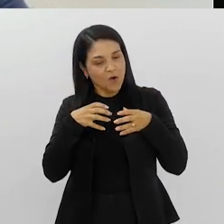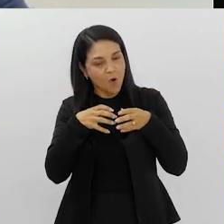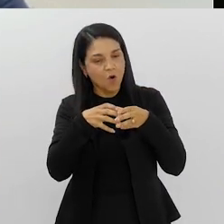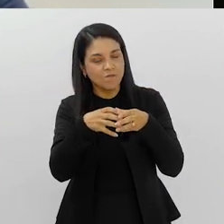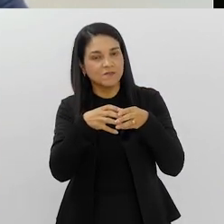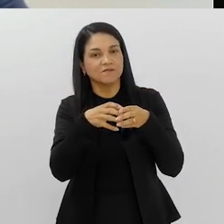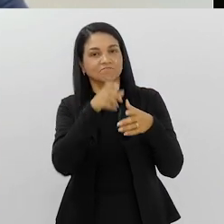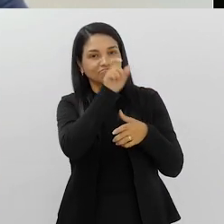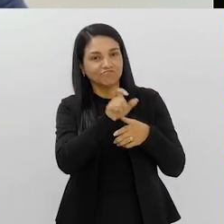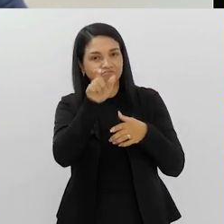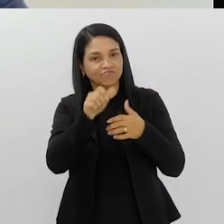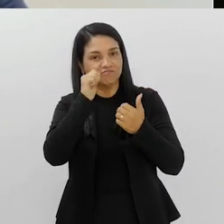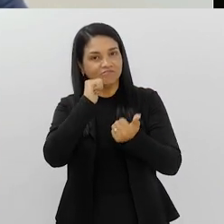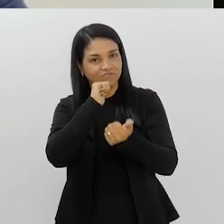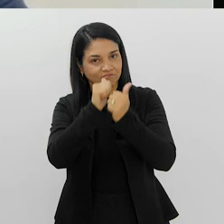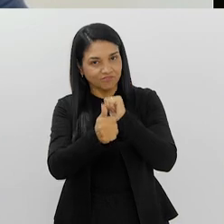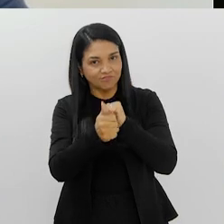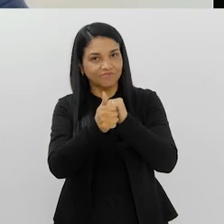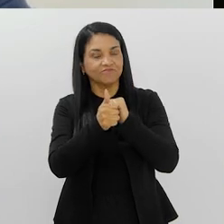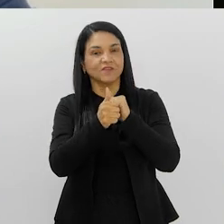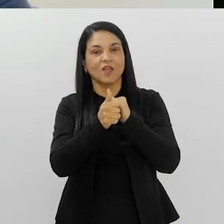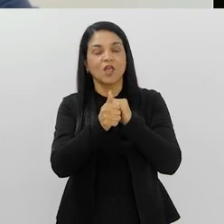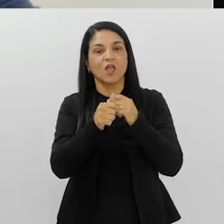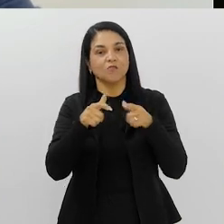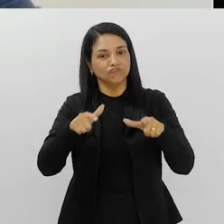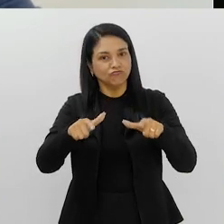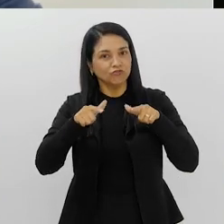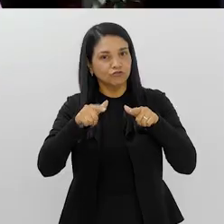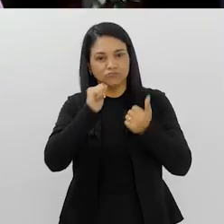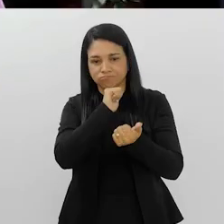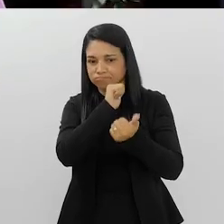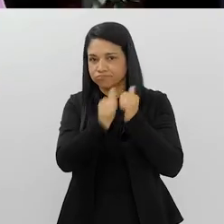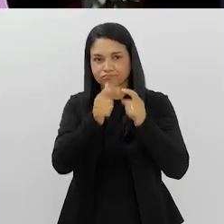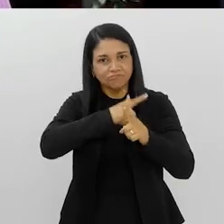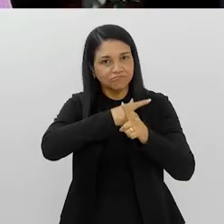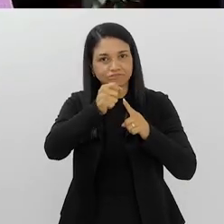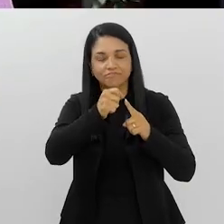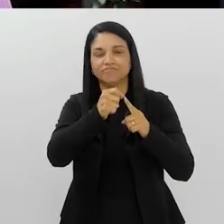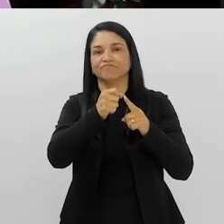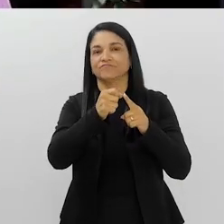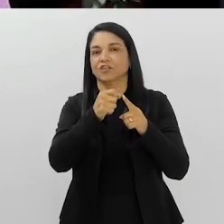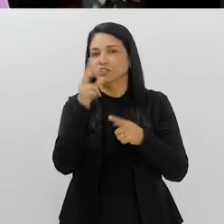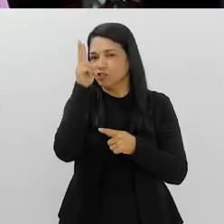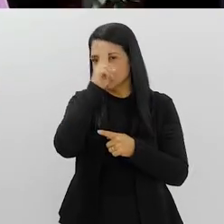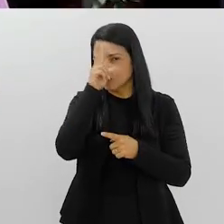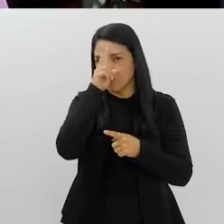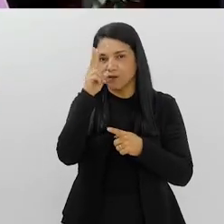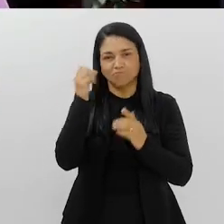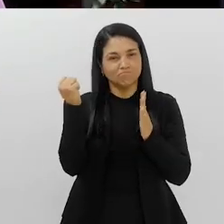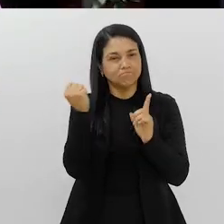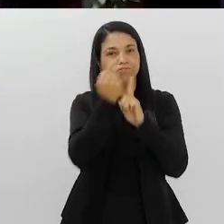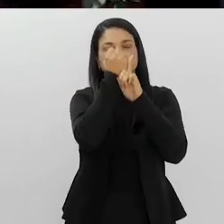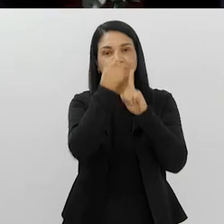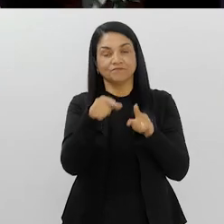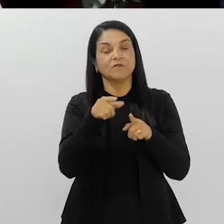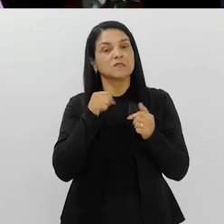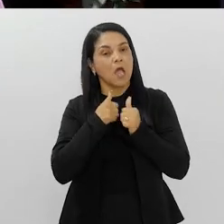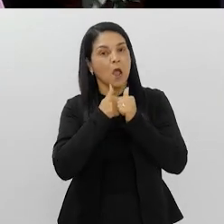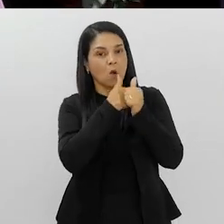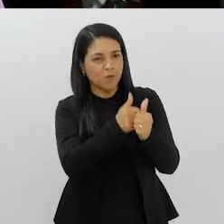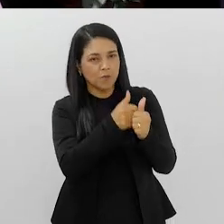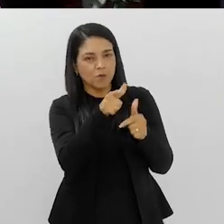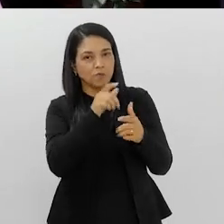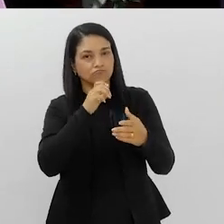comissão, para os atletas, sem dúvida nenhuma, um título histórico nas nossas carreiras. Com certeza. PV, você acompanhou os jogos todos da Série A2.